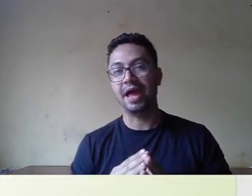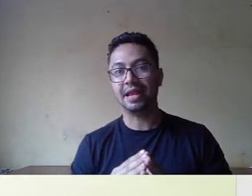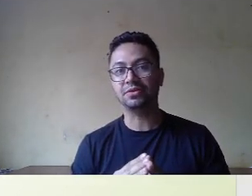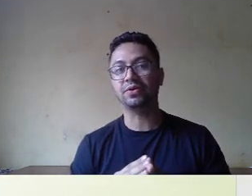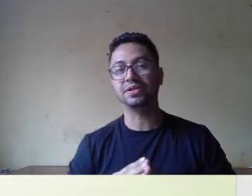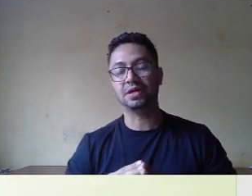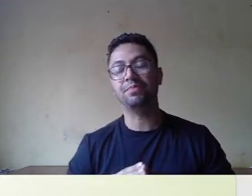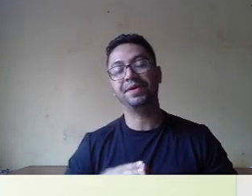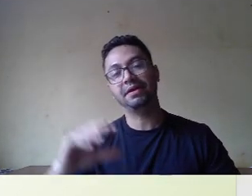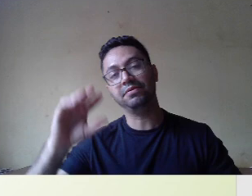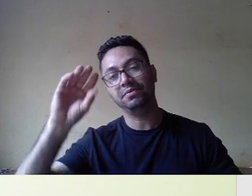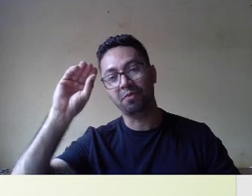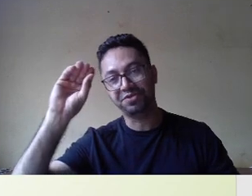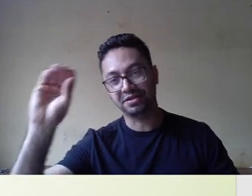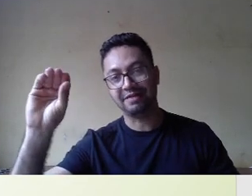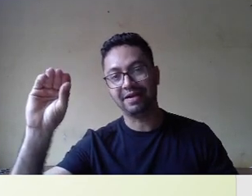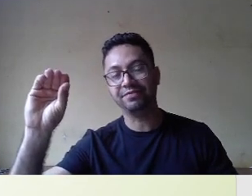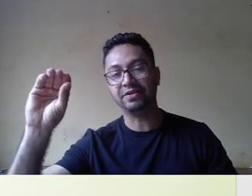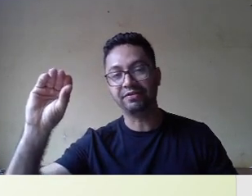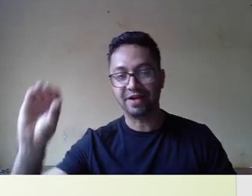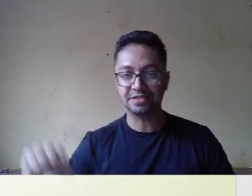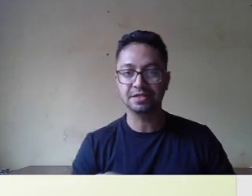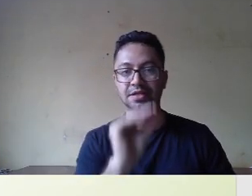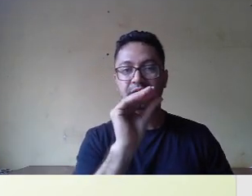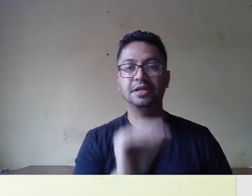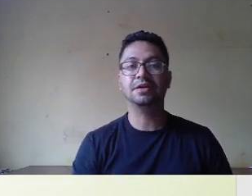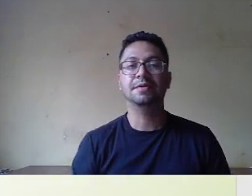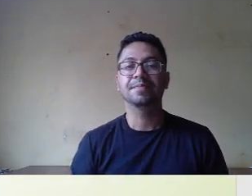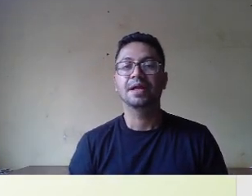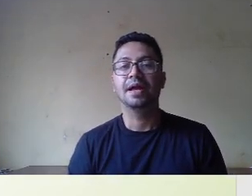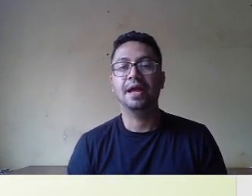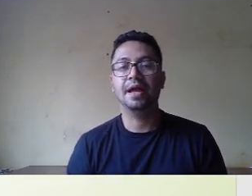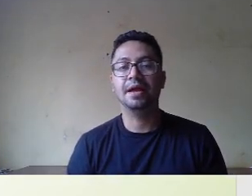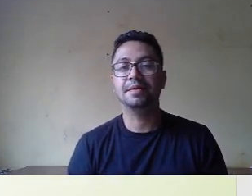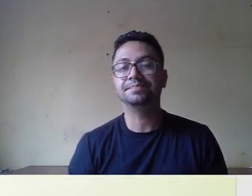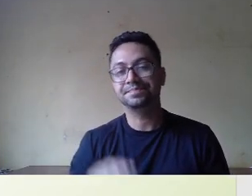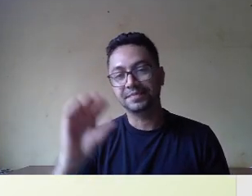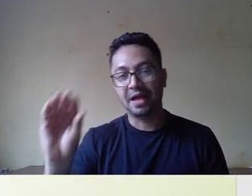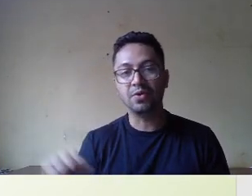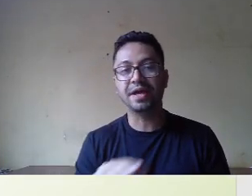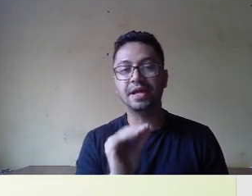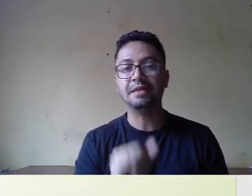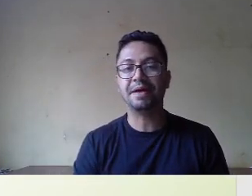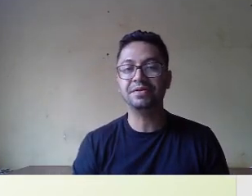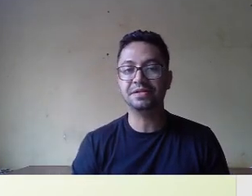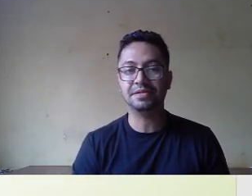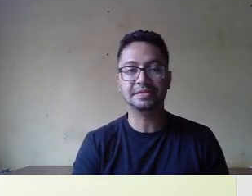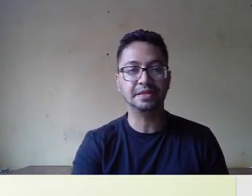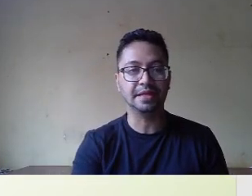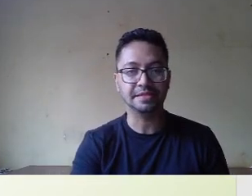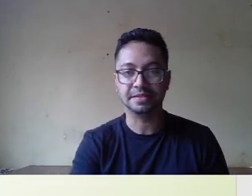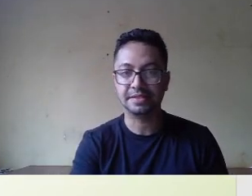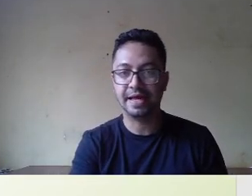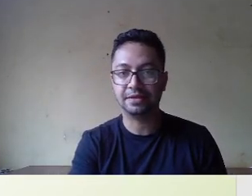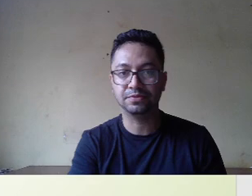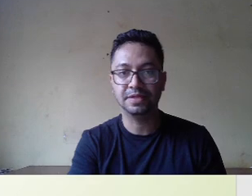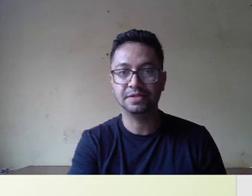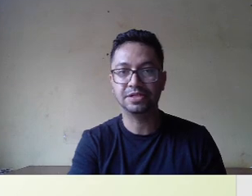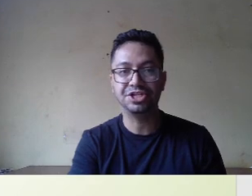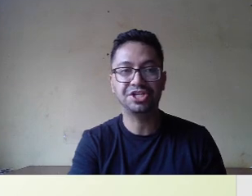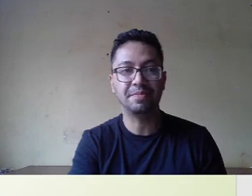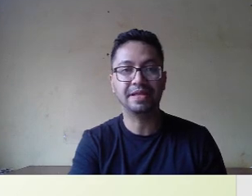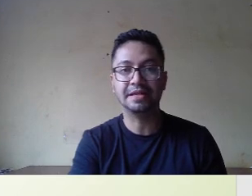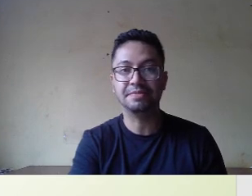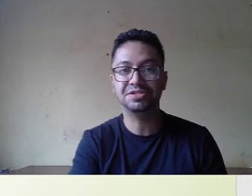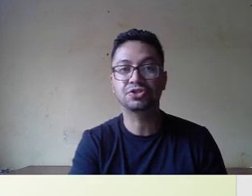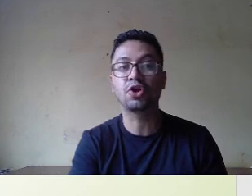no relatório, então eu peguei o objeto que estava lá no final da frase e reloquei ele para o início da sentença, certo? Isso a